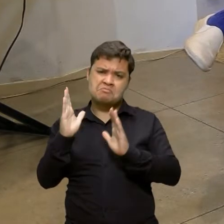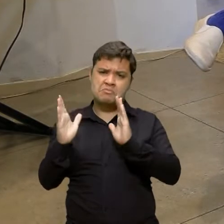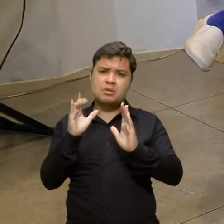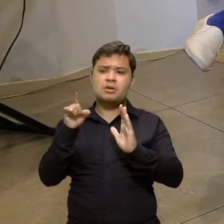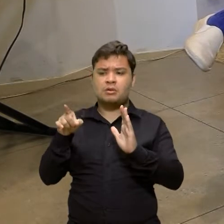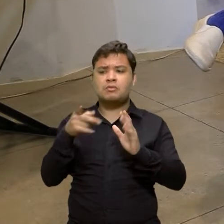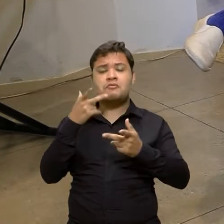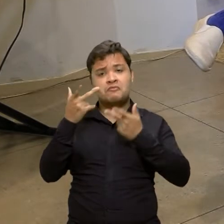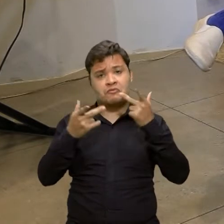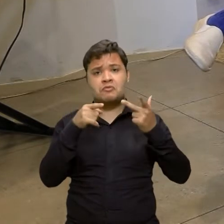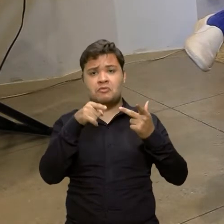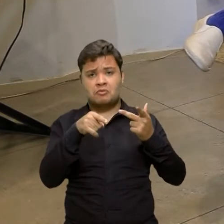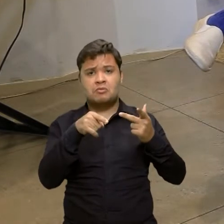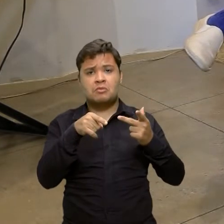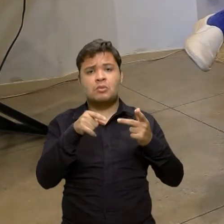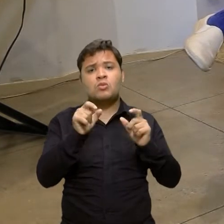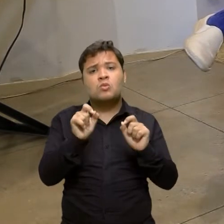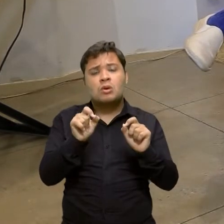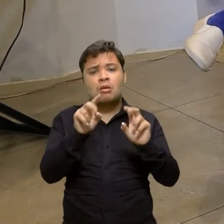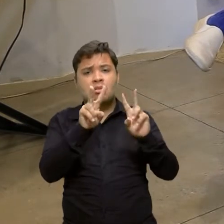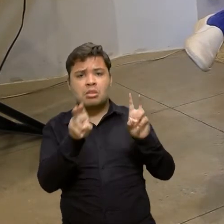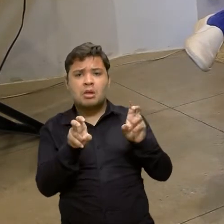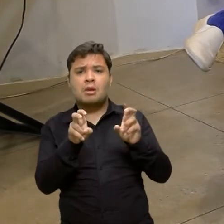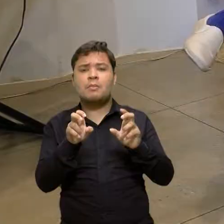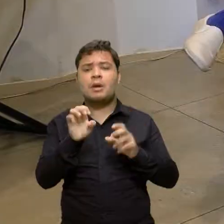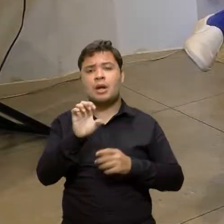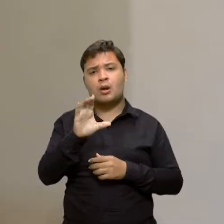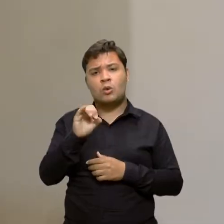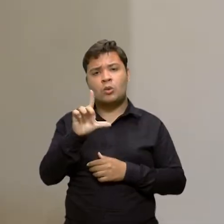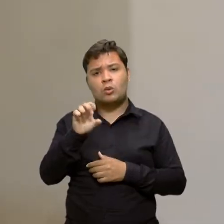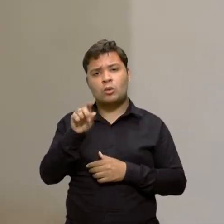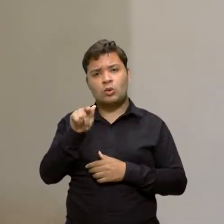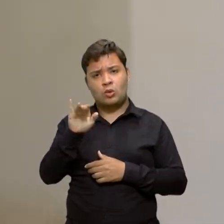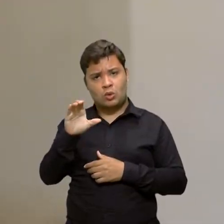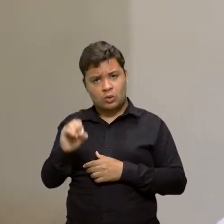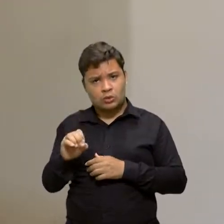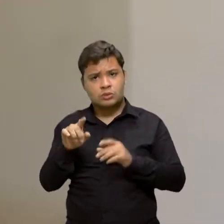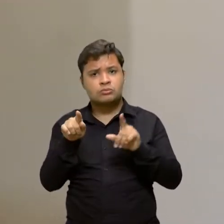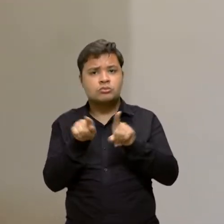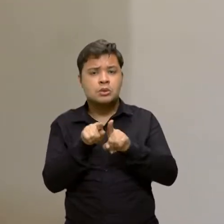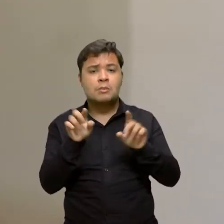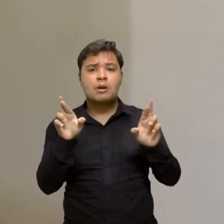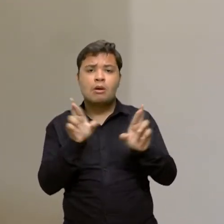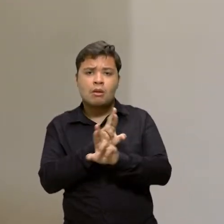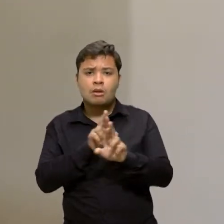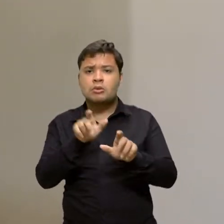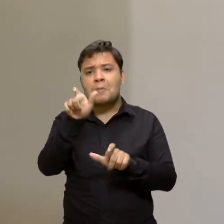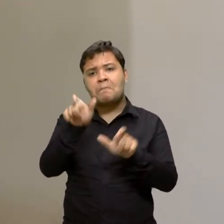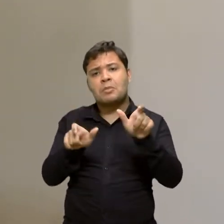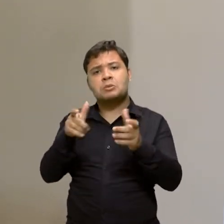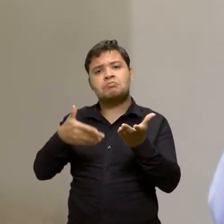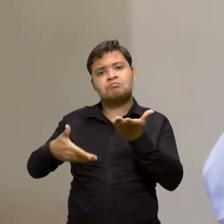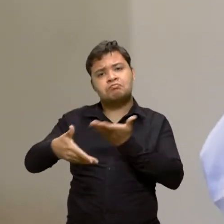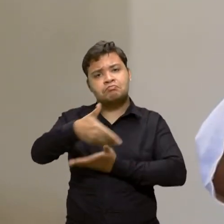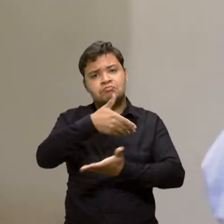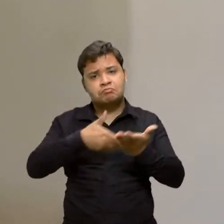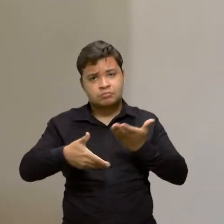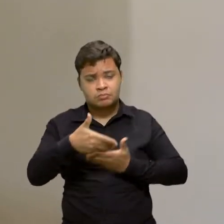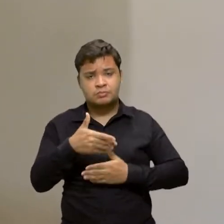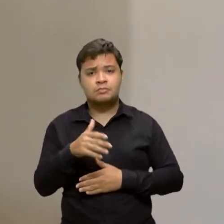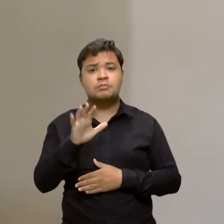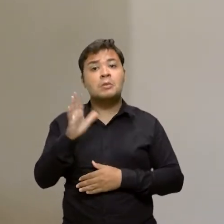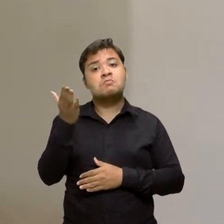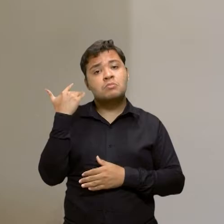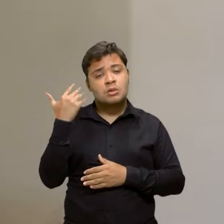ainda, hein, as questões ecológicas e tal, né, sobre do relacionamento pessoal. E naquela época a